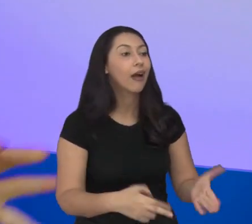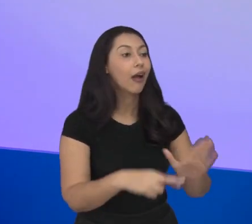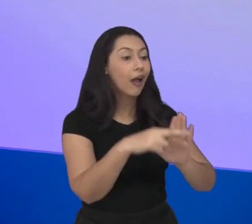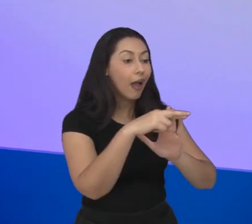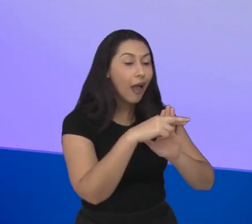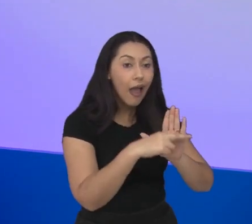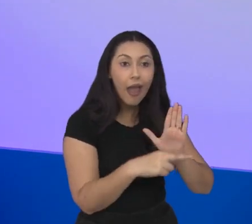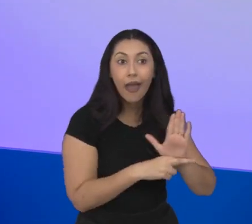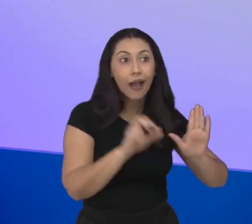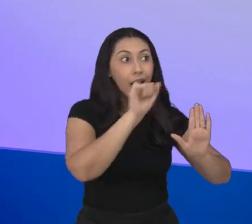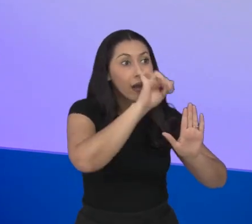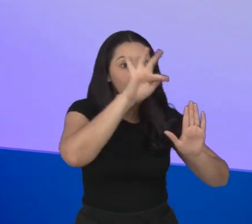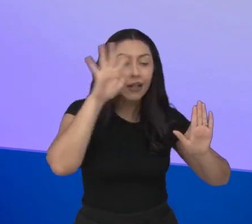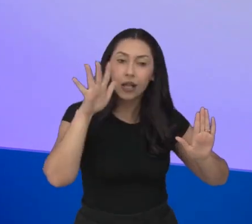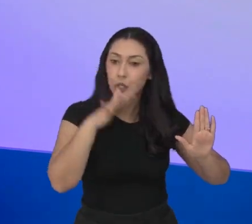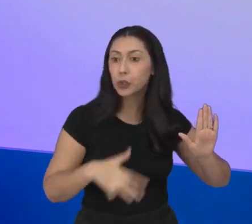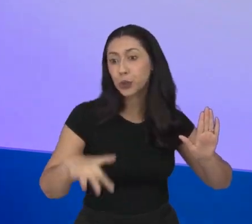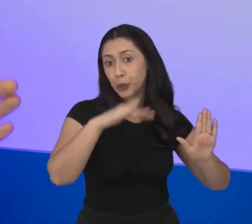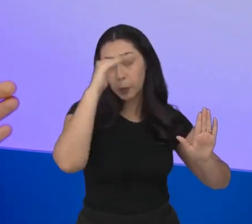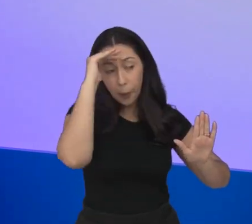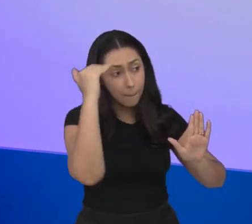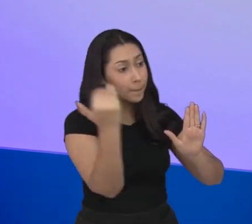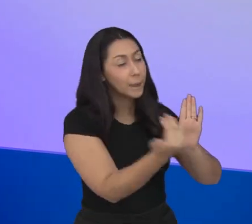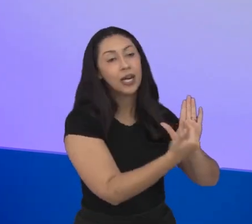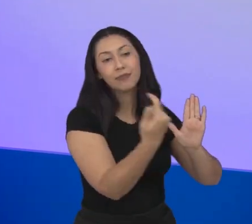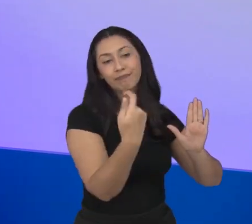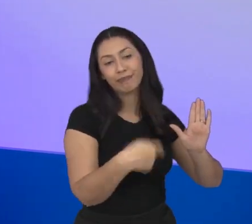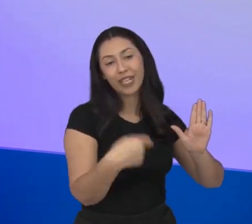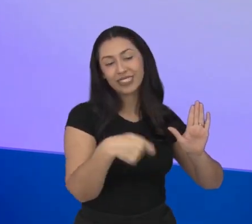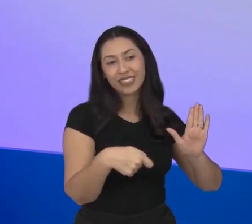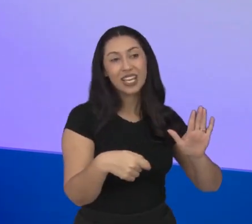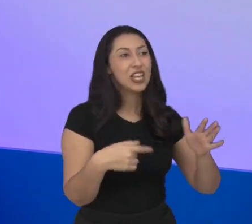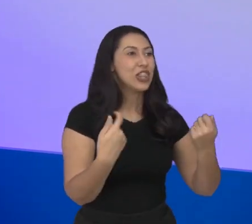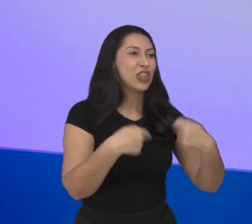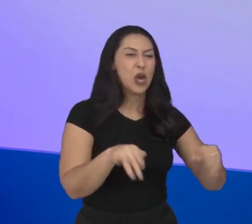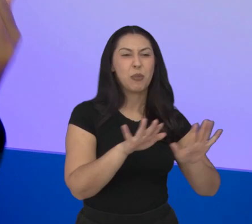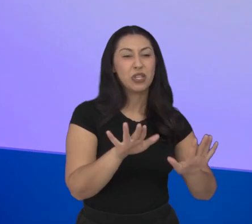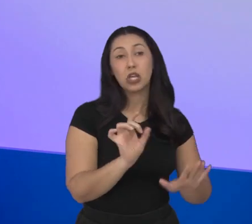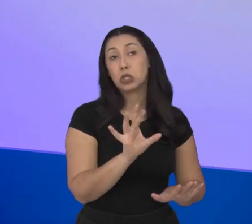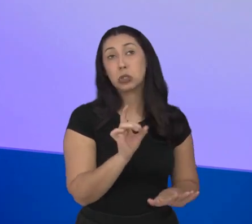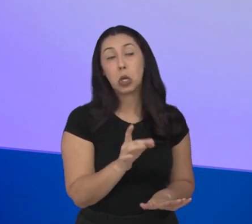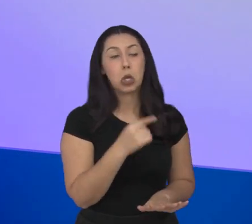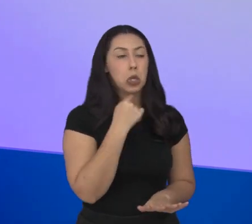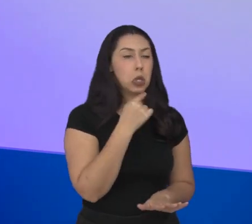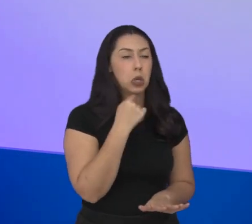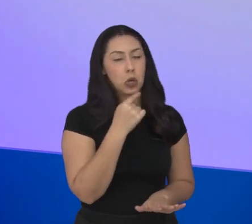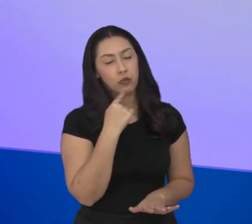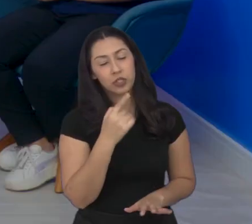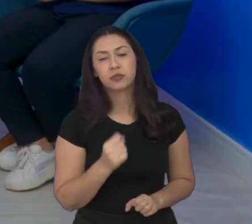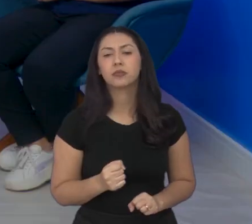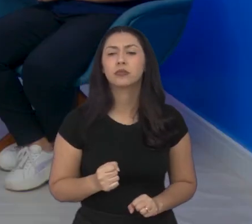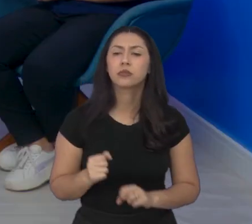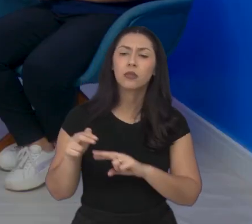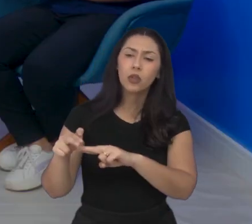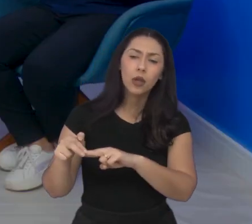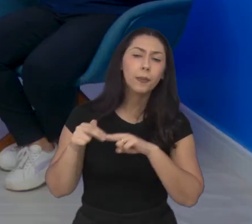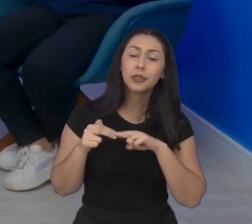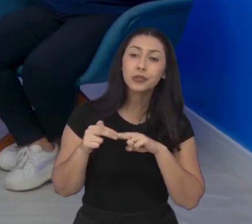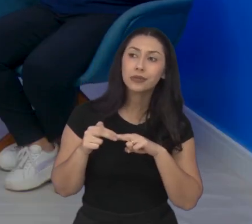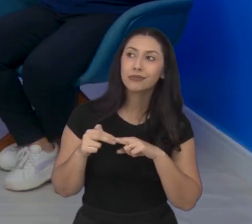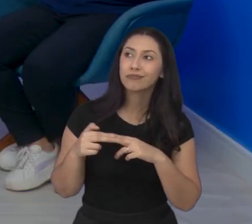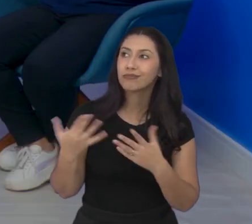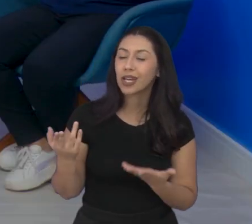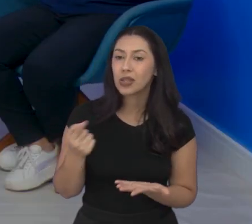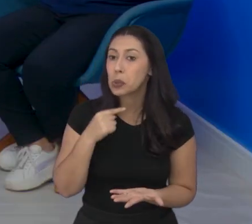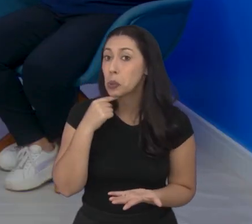condomínio como um todo. Regra explícita, todo mundo tem que seguir, não fica mais dependendo das decisões judiciais. Então, justamente por isso,